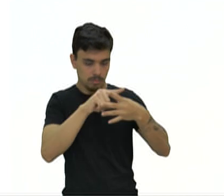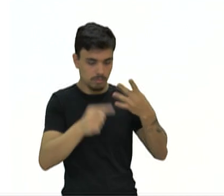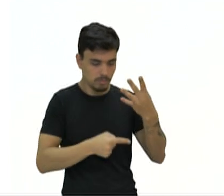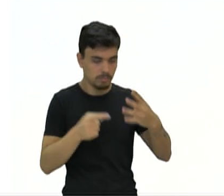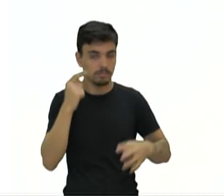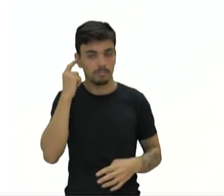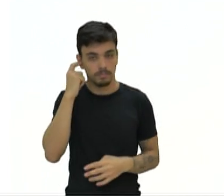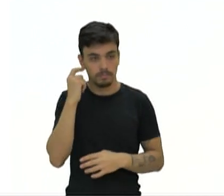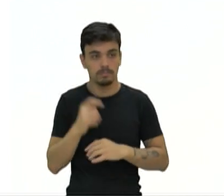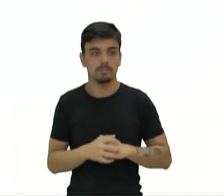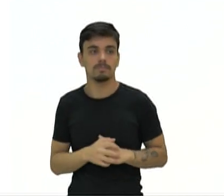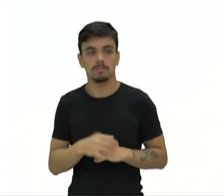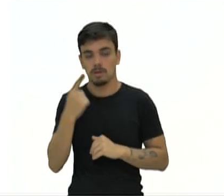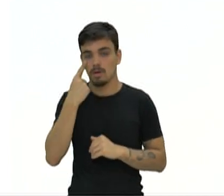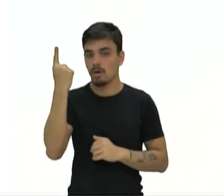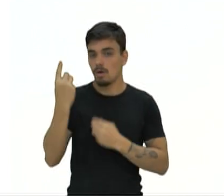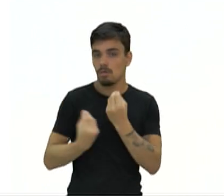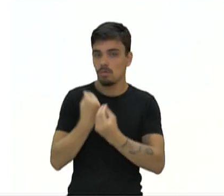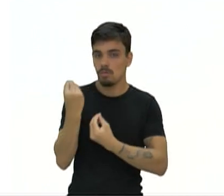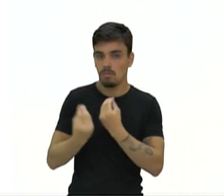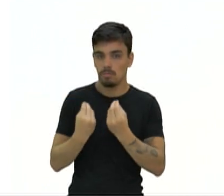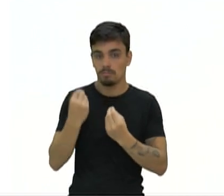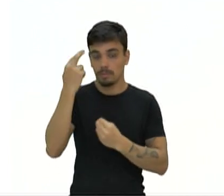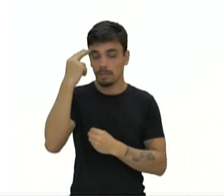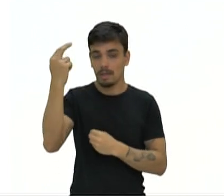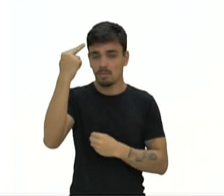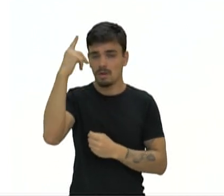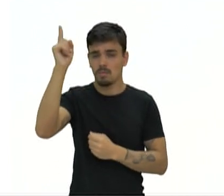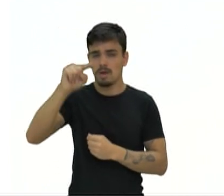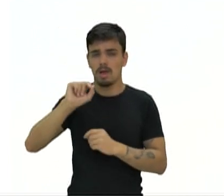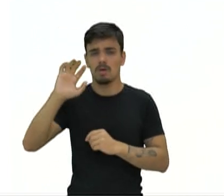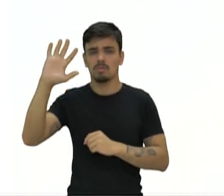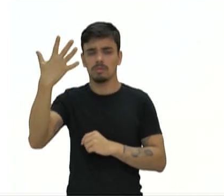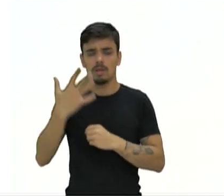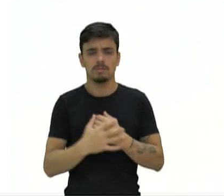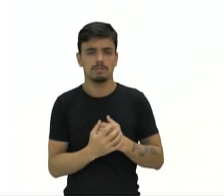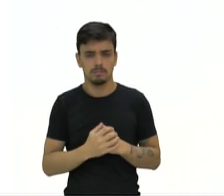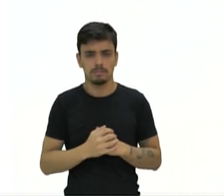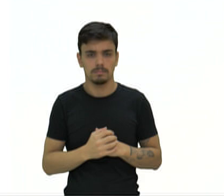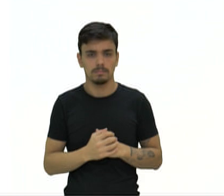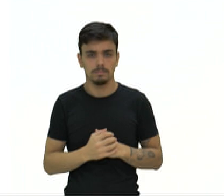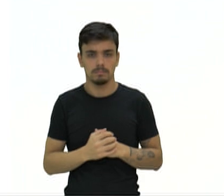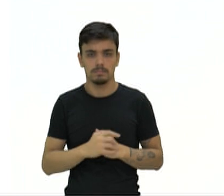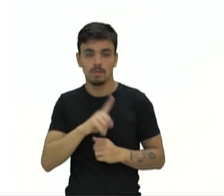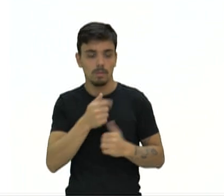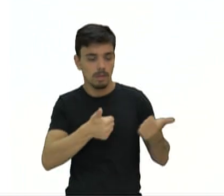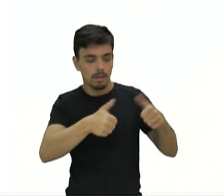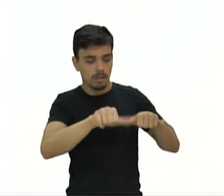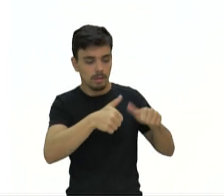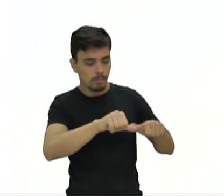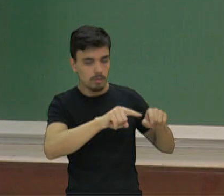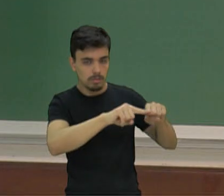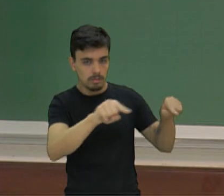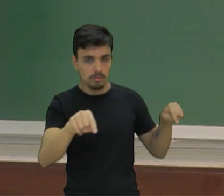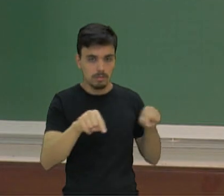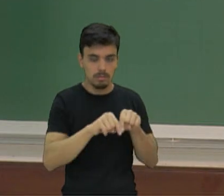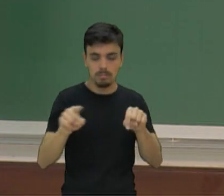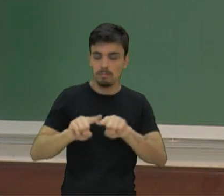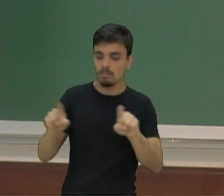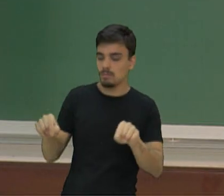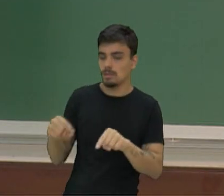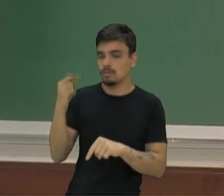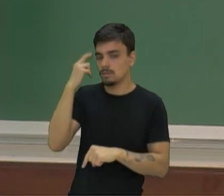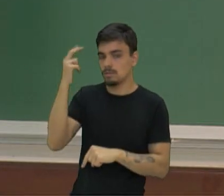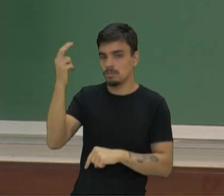olhadinha rápida em cada uma delas. A natural, gente, é aquela que acontece não em laboratório, em condições normais em que se forma